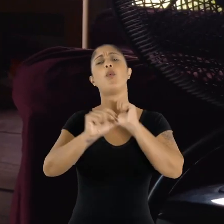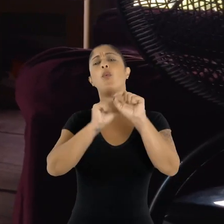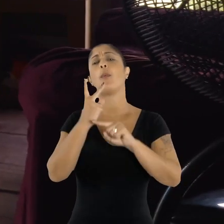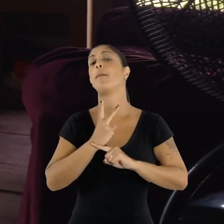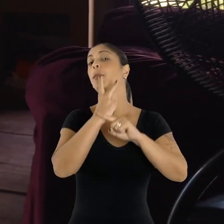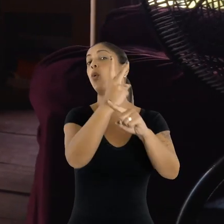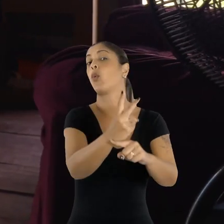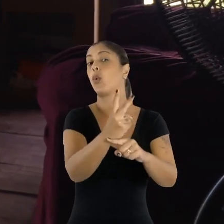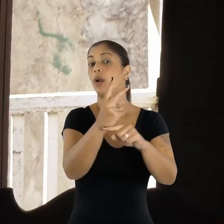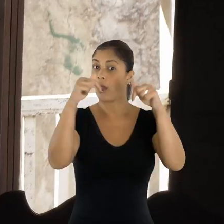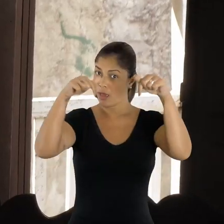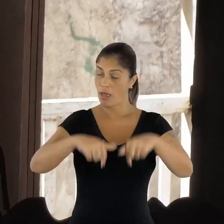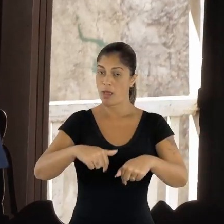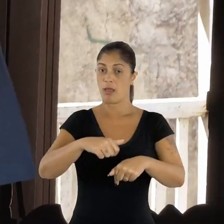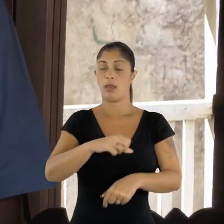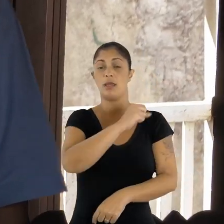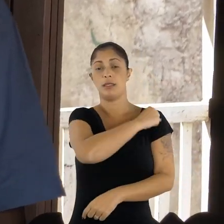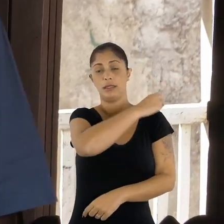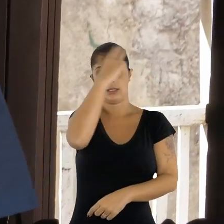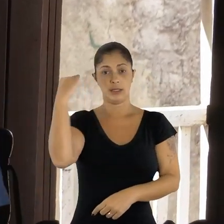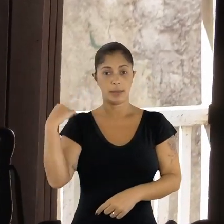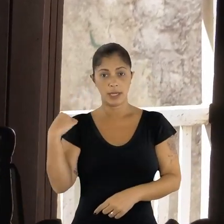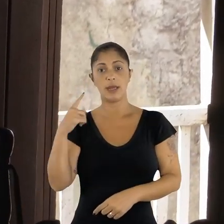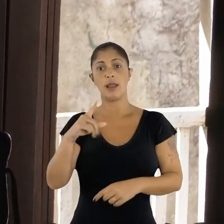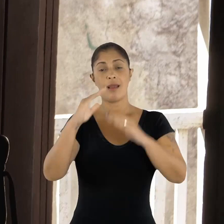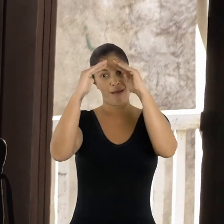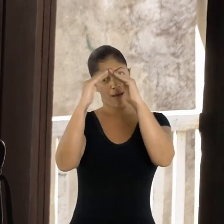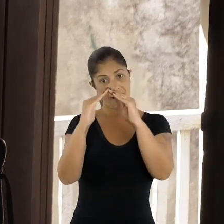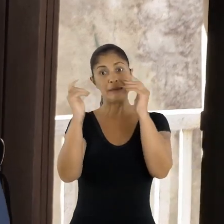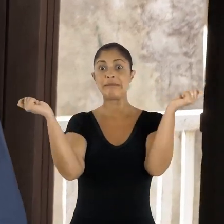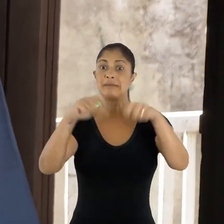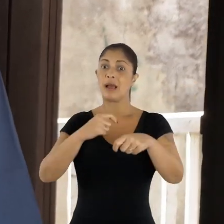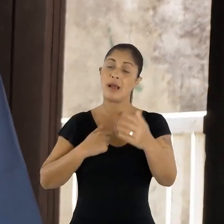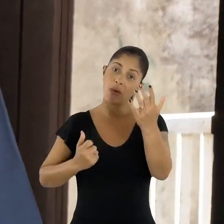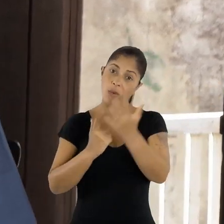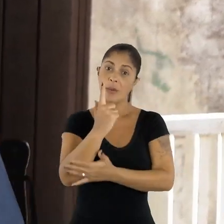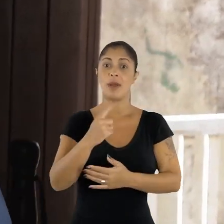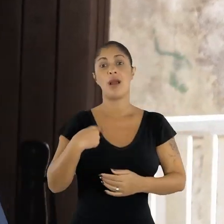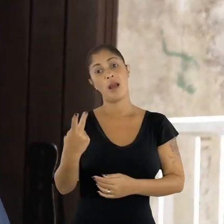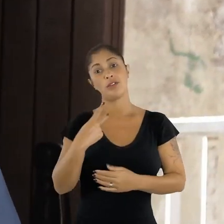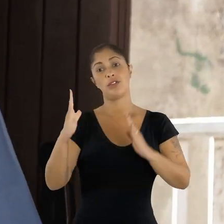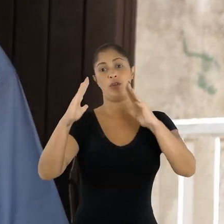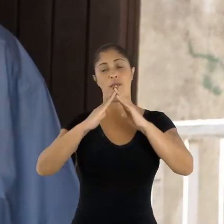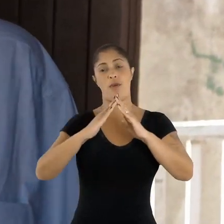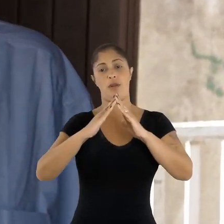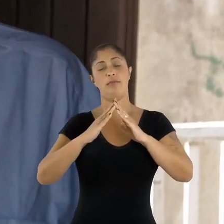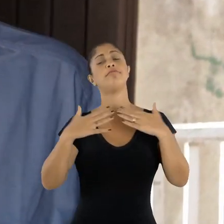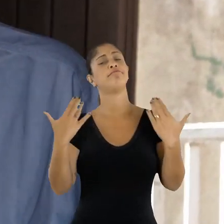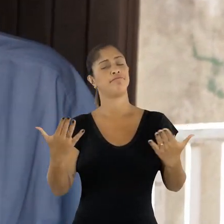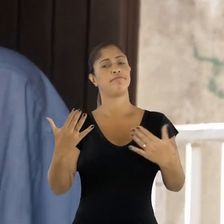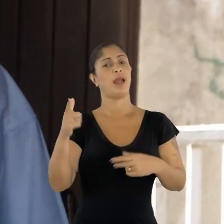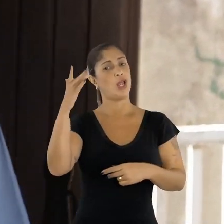então, procurar aqui em Santa Maria um barraco que a gente pudesse comprar para habitar. E